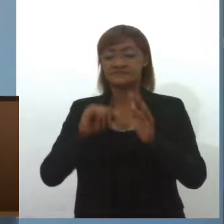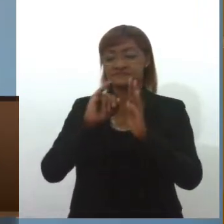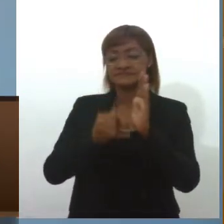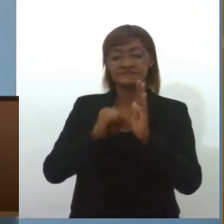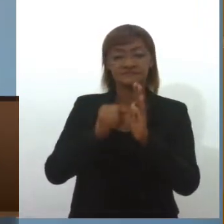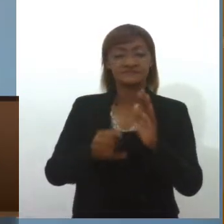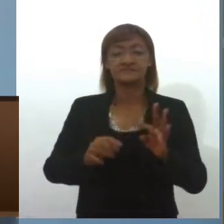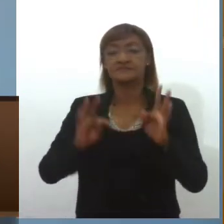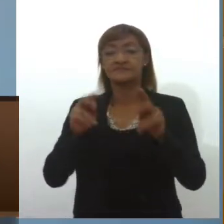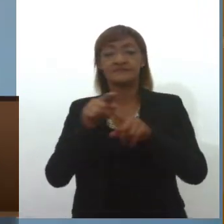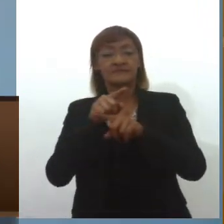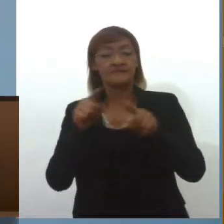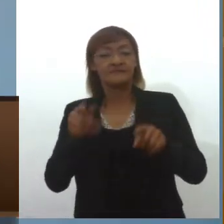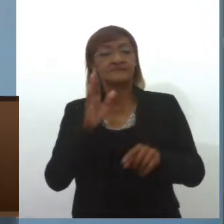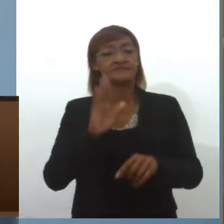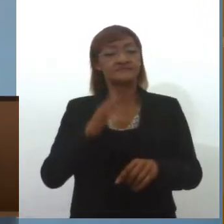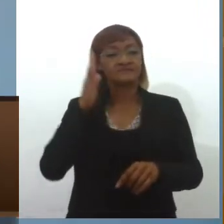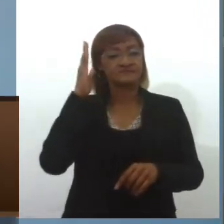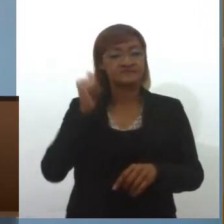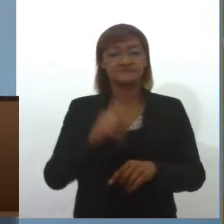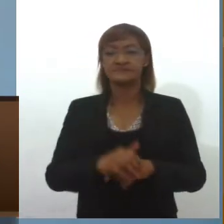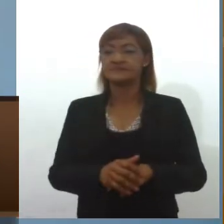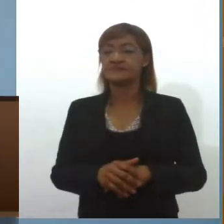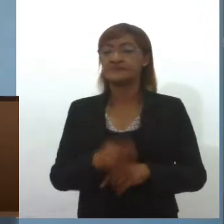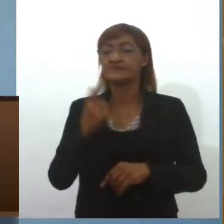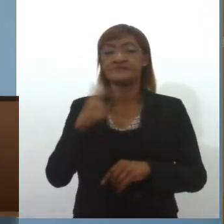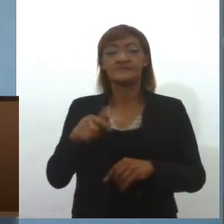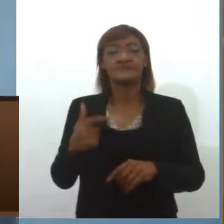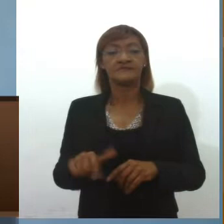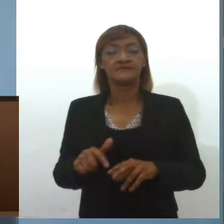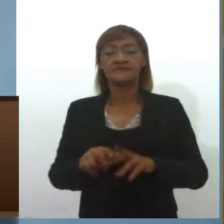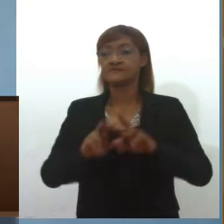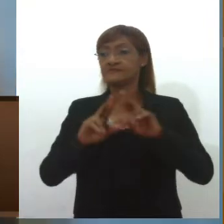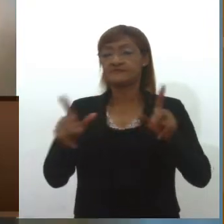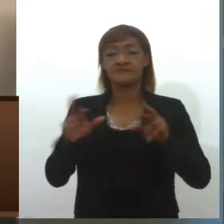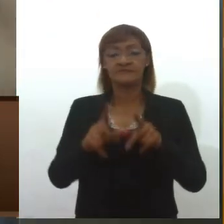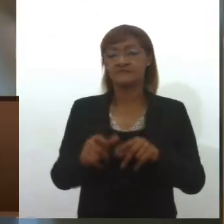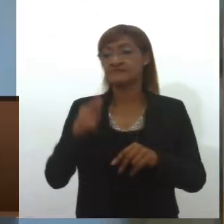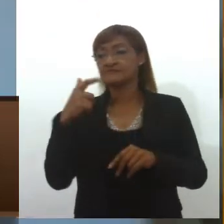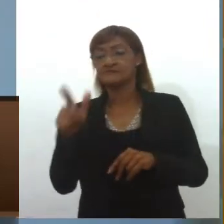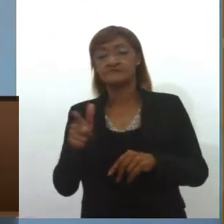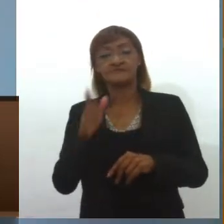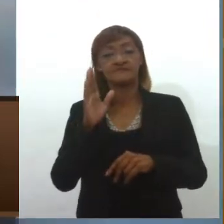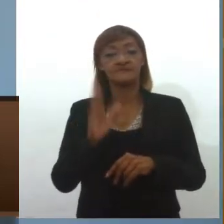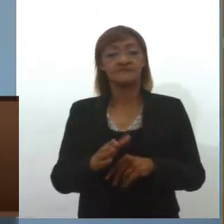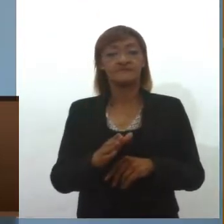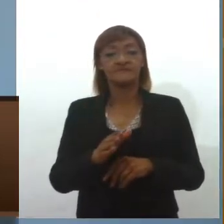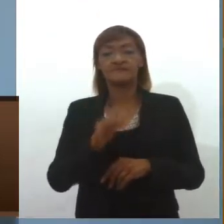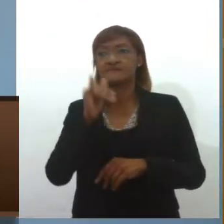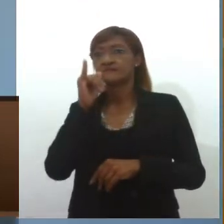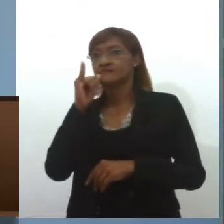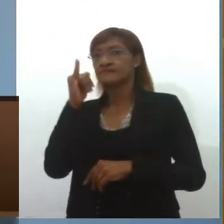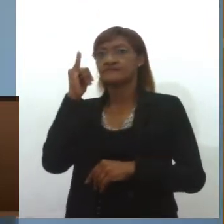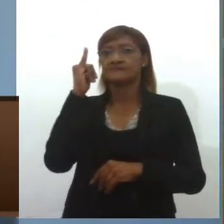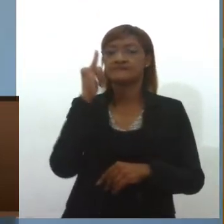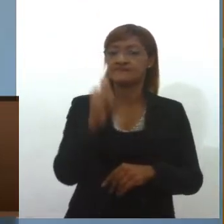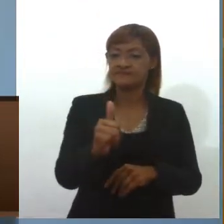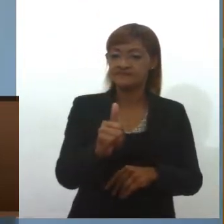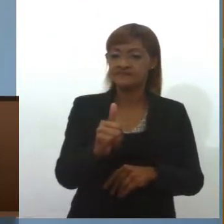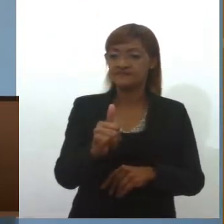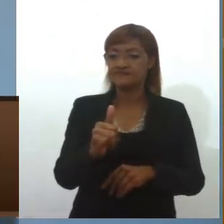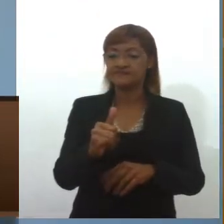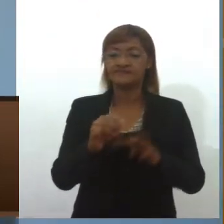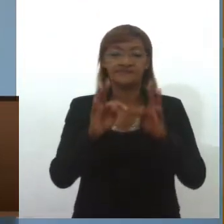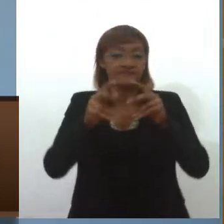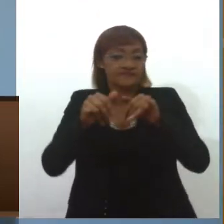sabem, não há um outro caminho nesse momento, se não elevar esses juros, para dar um recado ao mercado de que